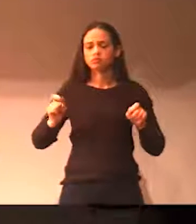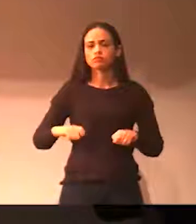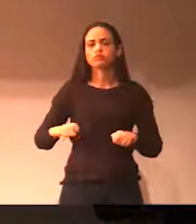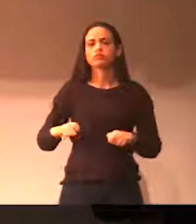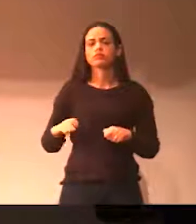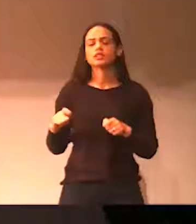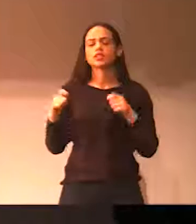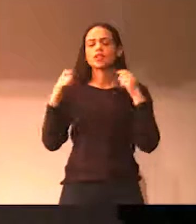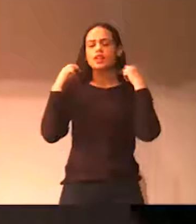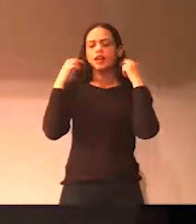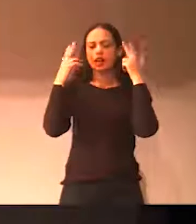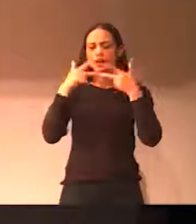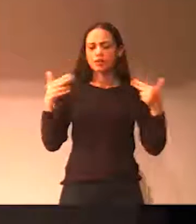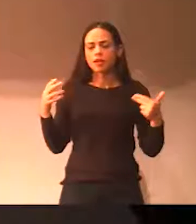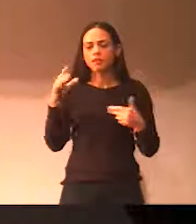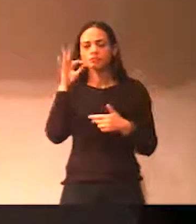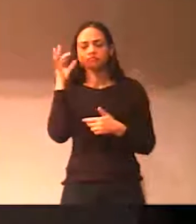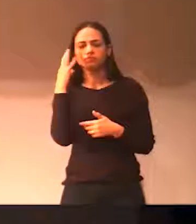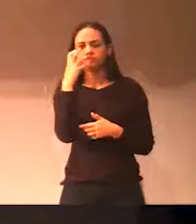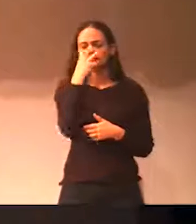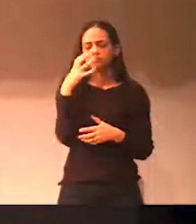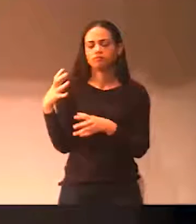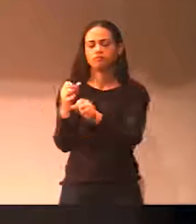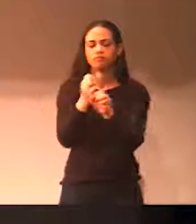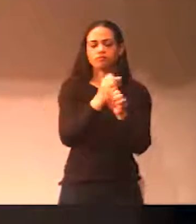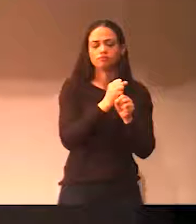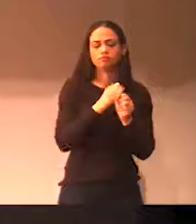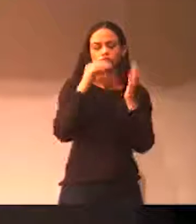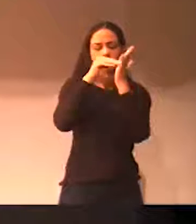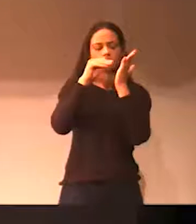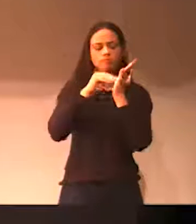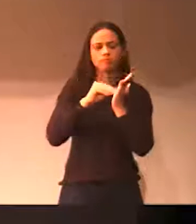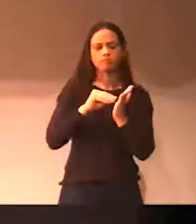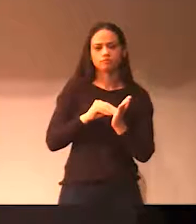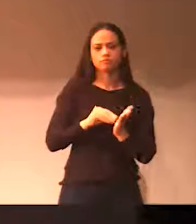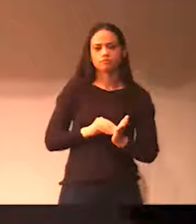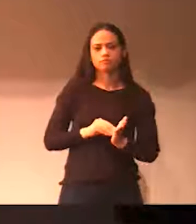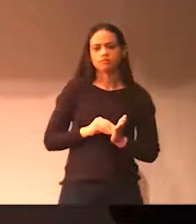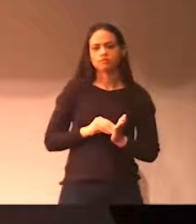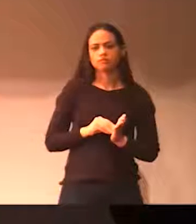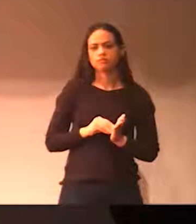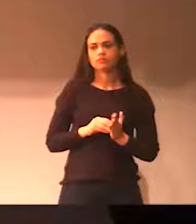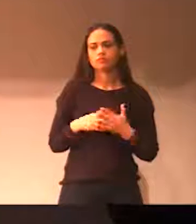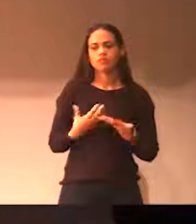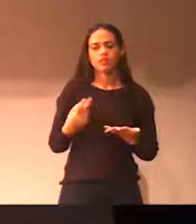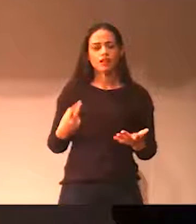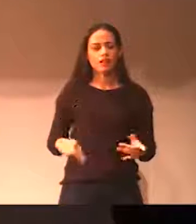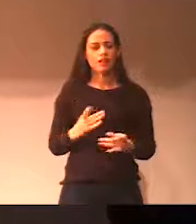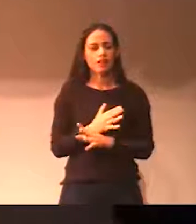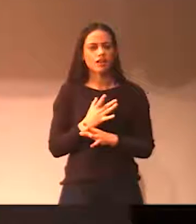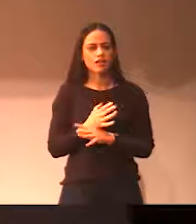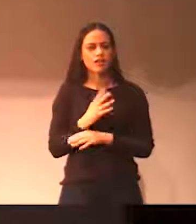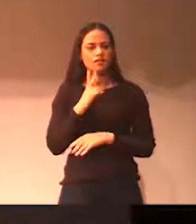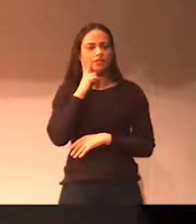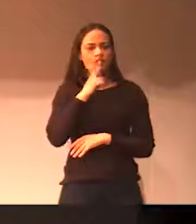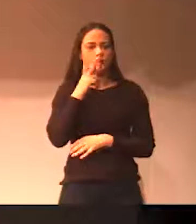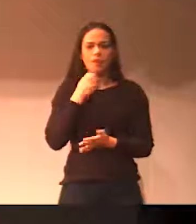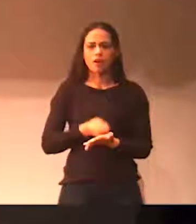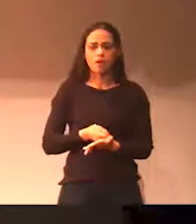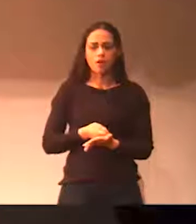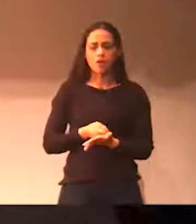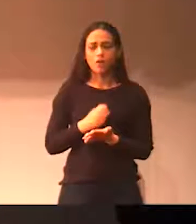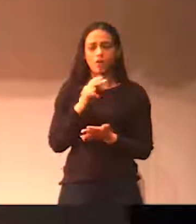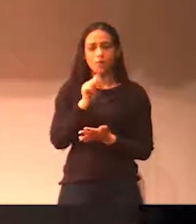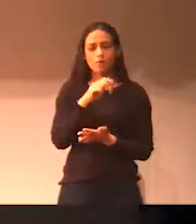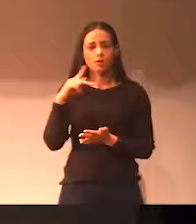aplicativo gratuitamente para Vinhedo, e quem fechou foi Indaiatuba pagando. Então, é esse tipo de descaso que eu falo. O